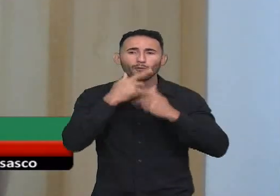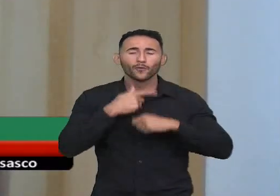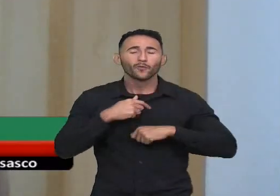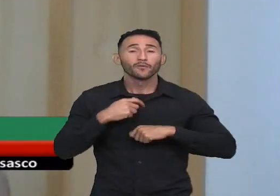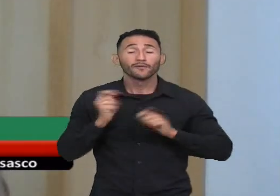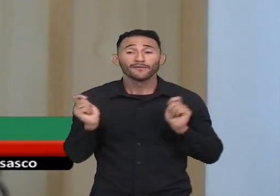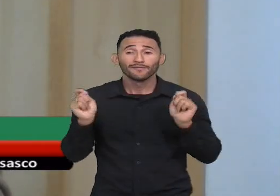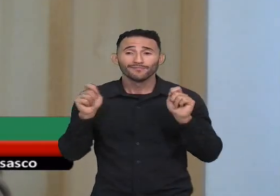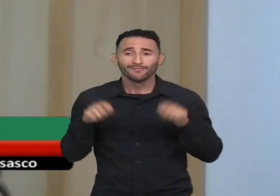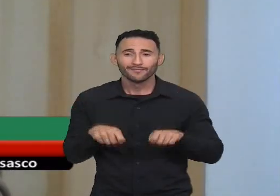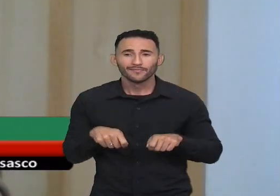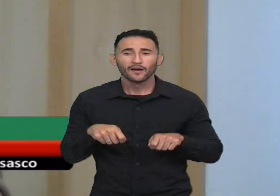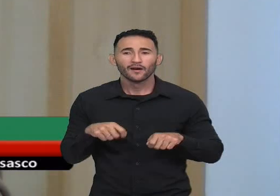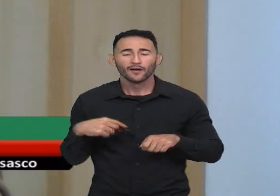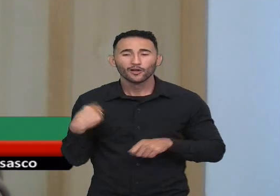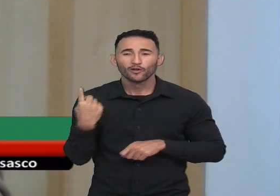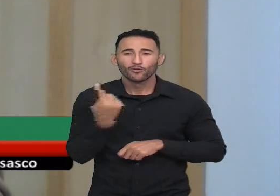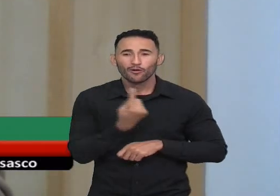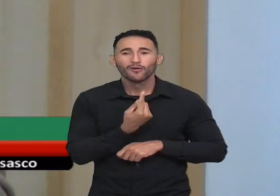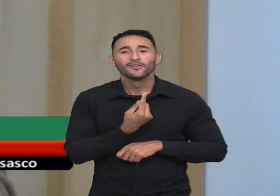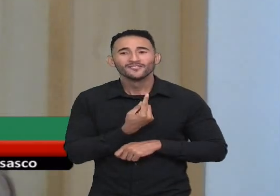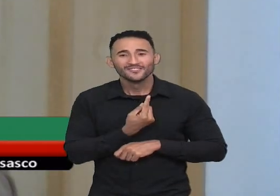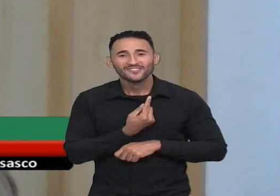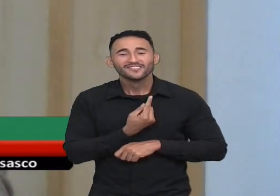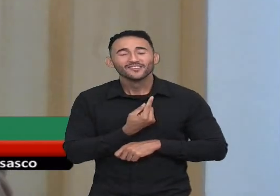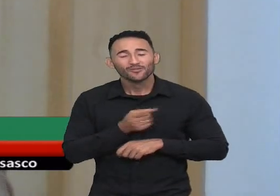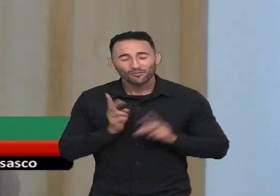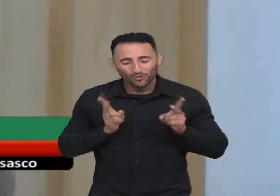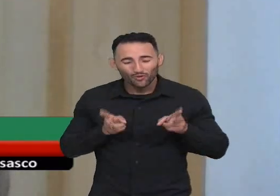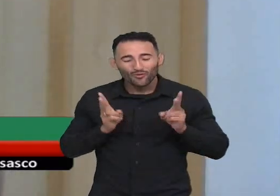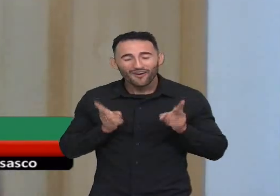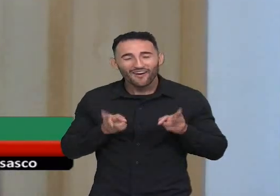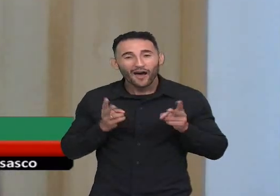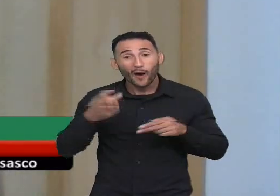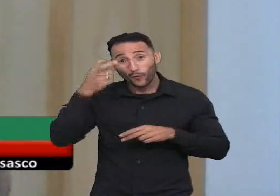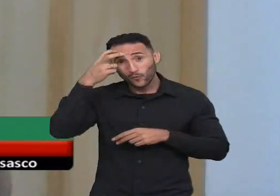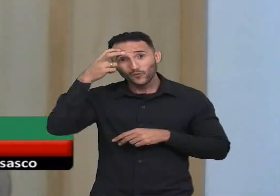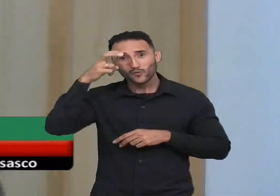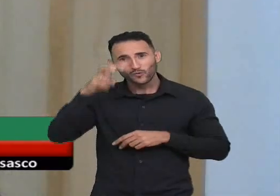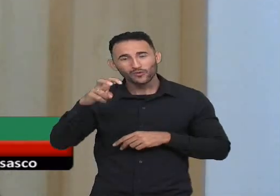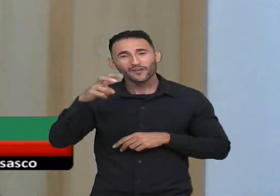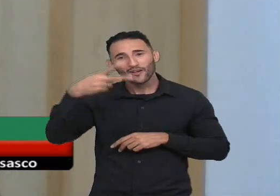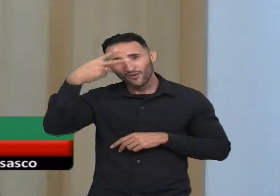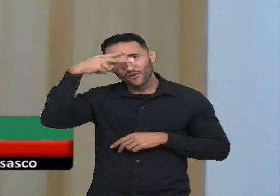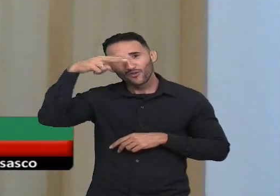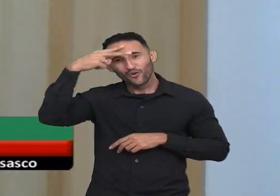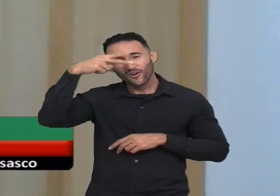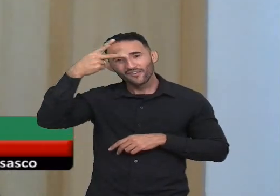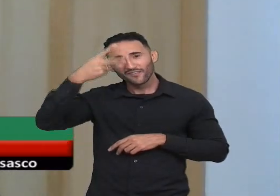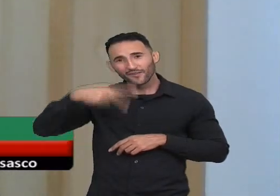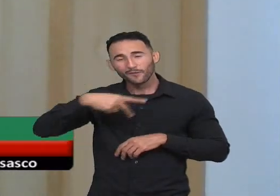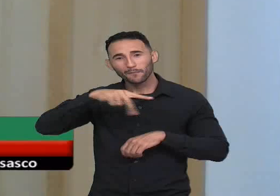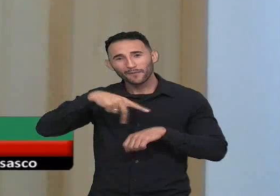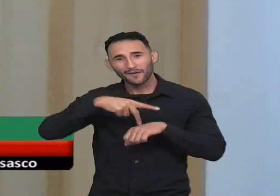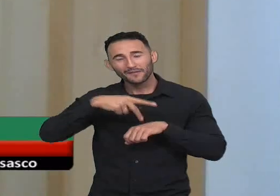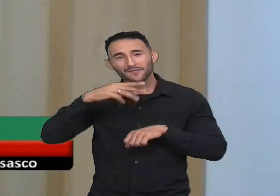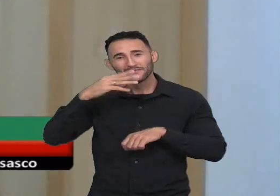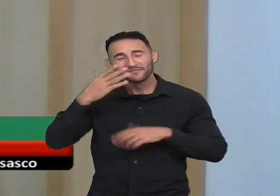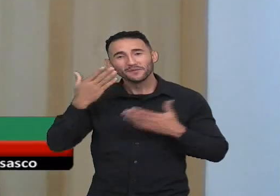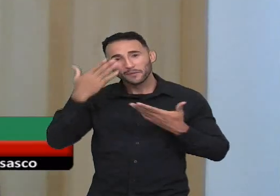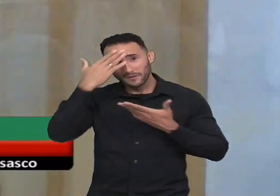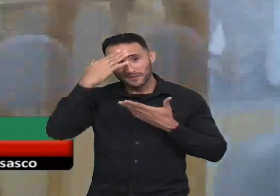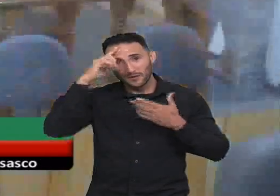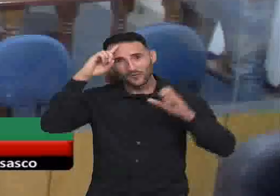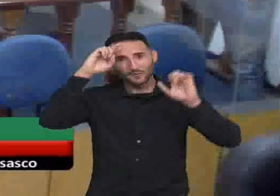que a gente consiga manter a cultura e a história do nosso país. Deus abençoe